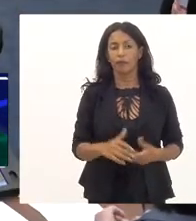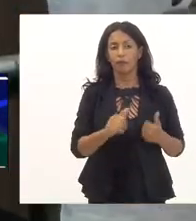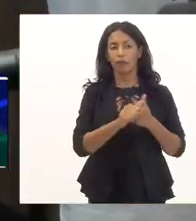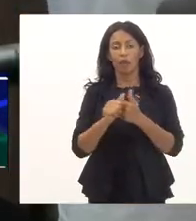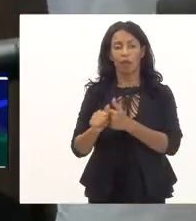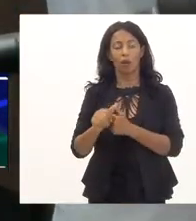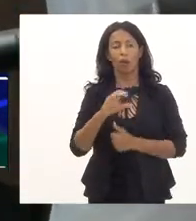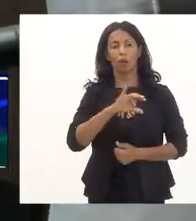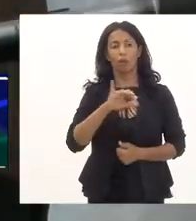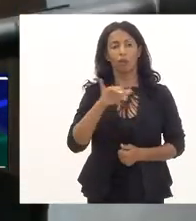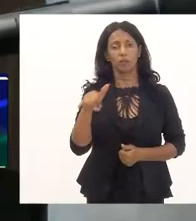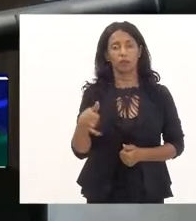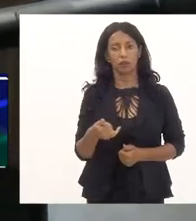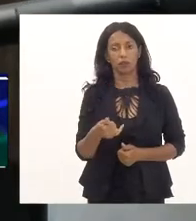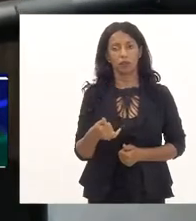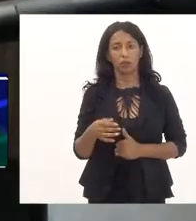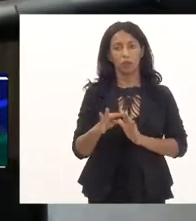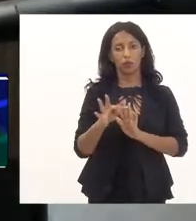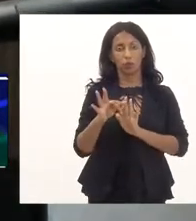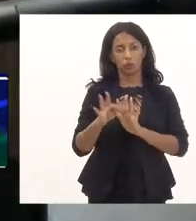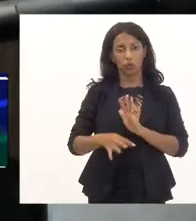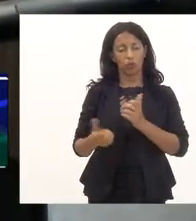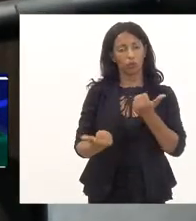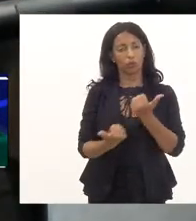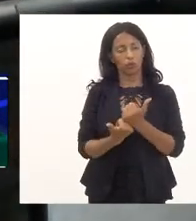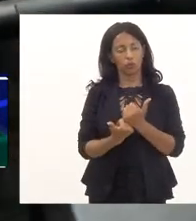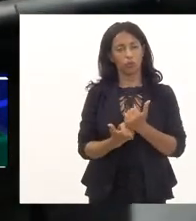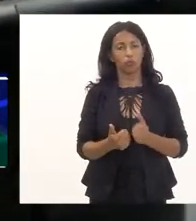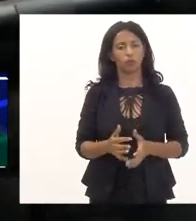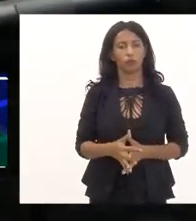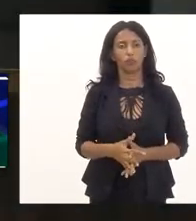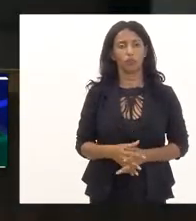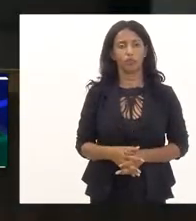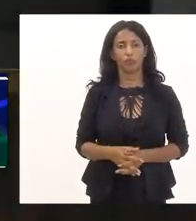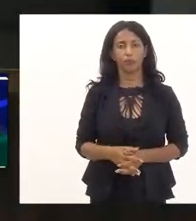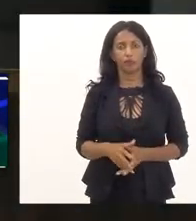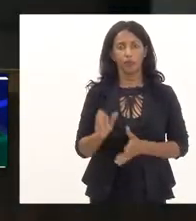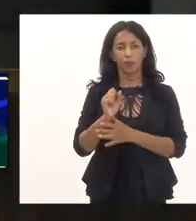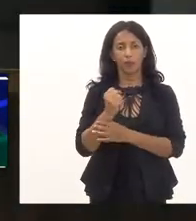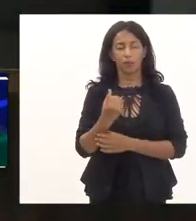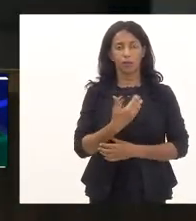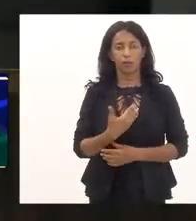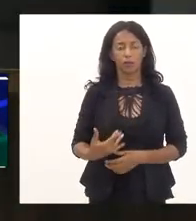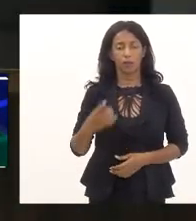Acompanho o parecer da CCJ nos termos do substitutivo. Pela Comissão de Segurança